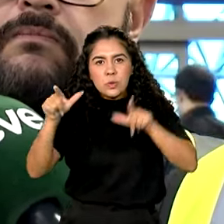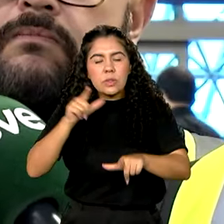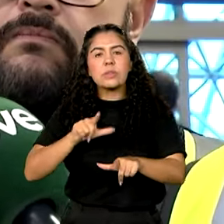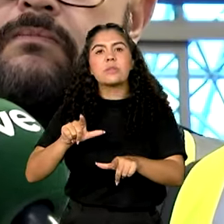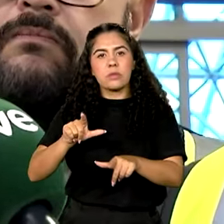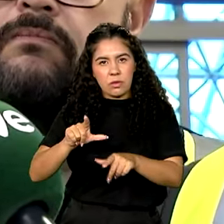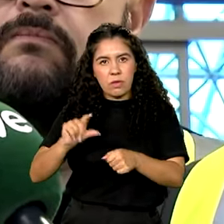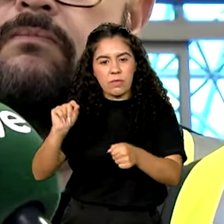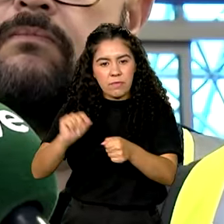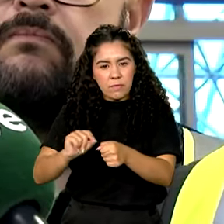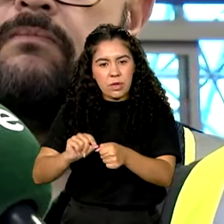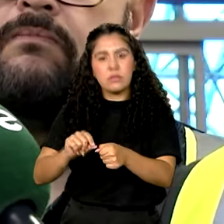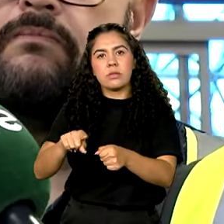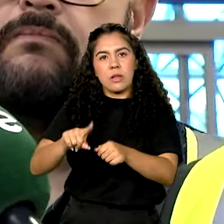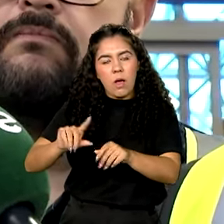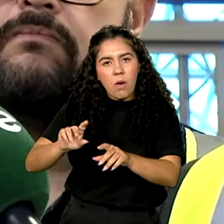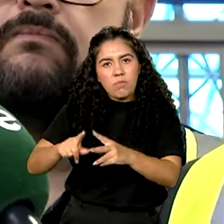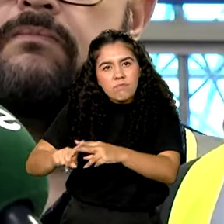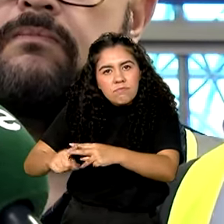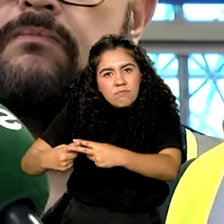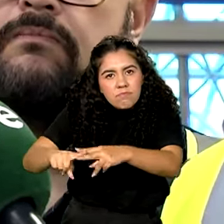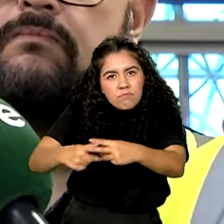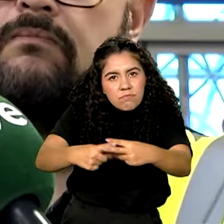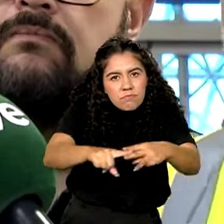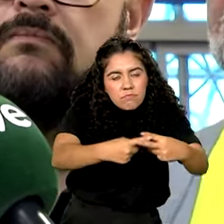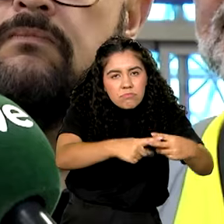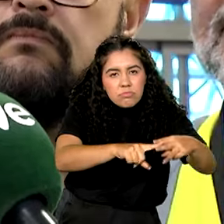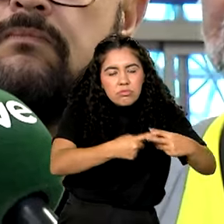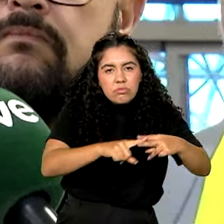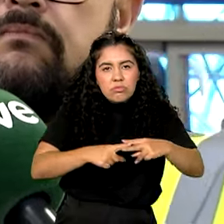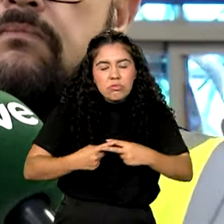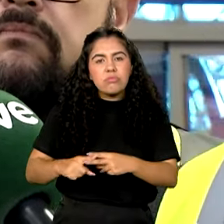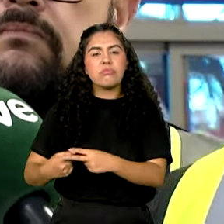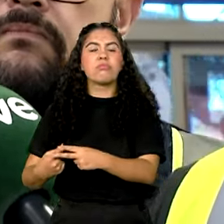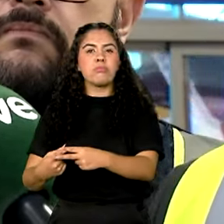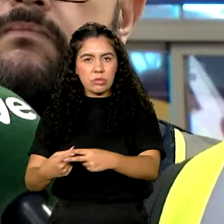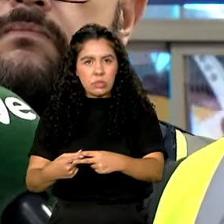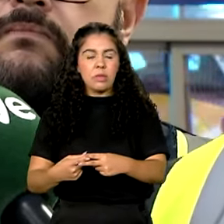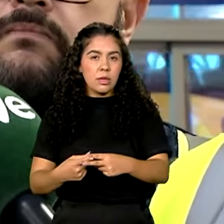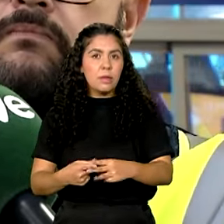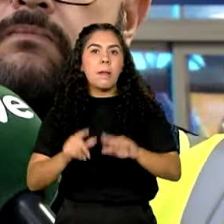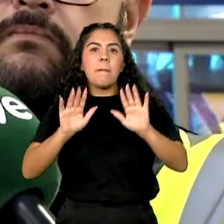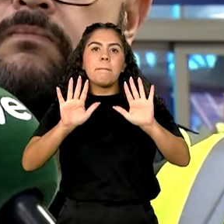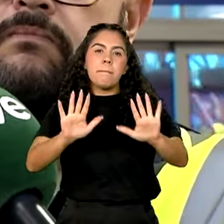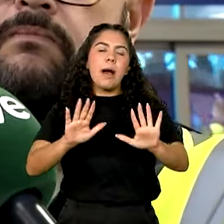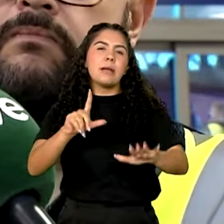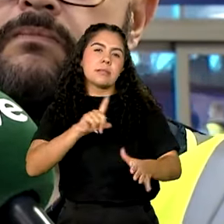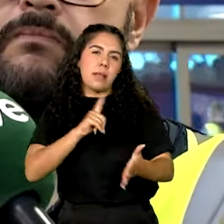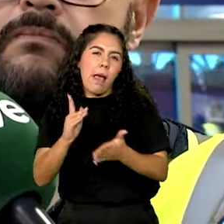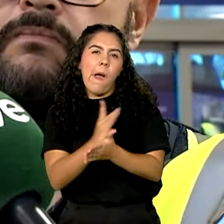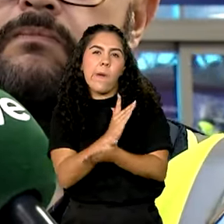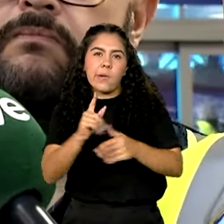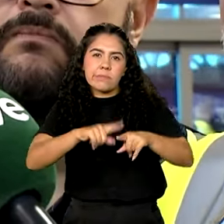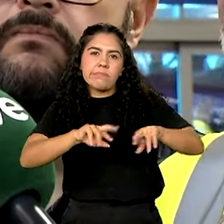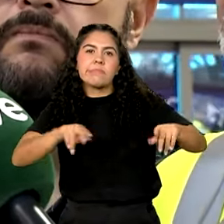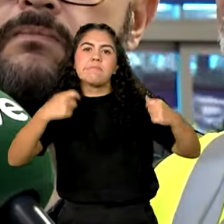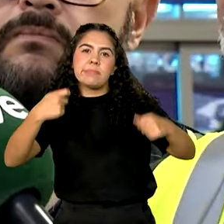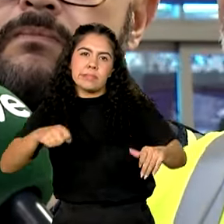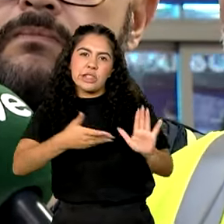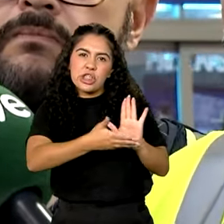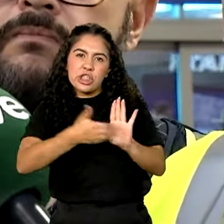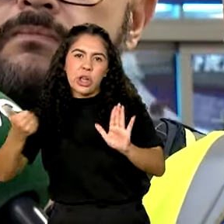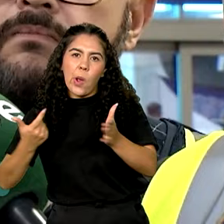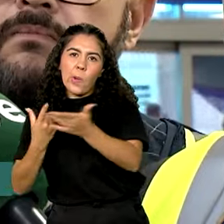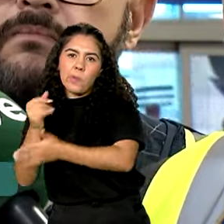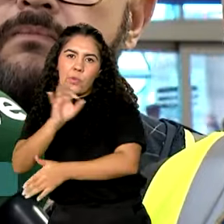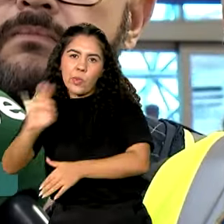nosso próprio efetivo, fazendo a manutenção e a recuperação desses equipamentos, mas nós temos equipamentos que precisam ser substituídos.